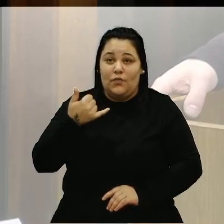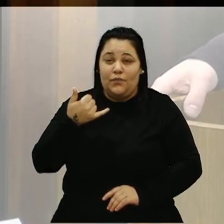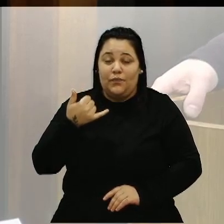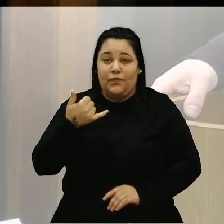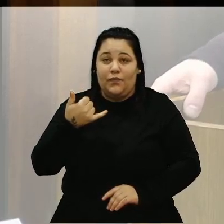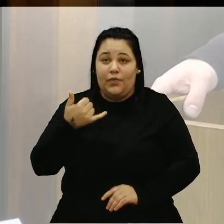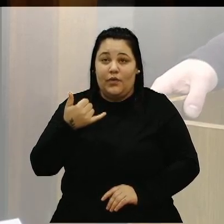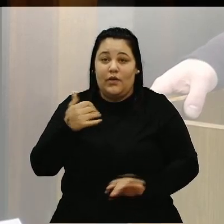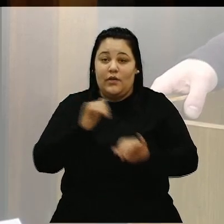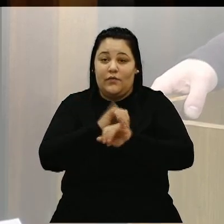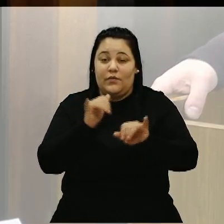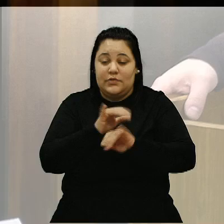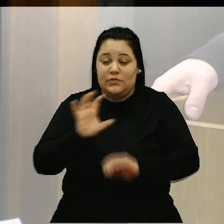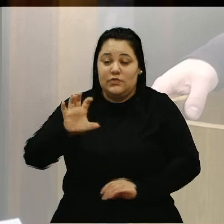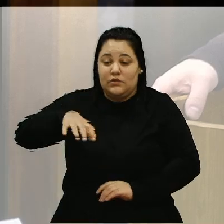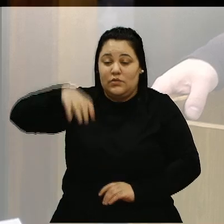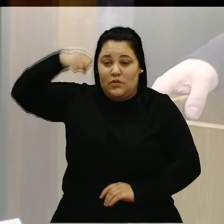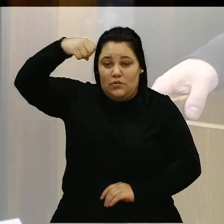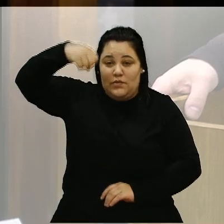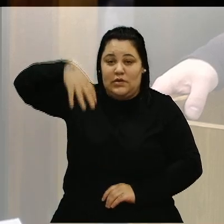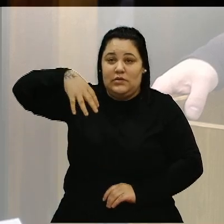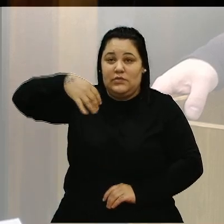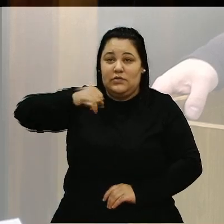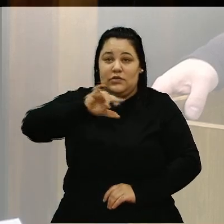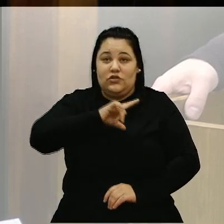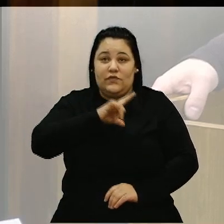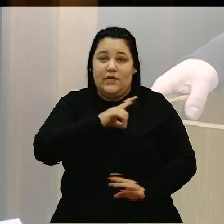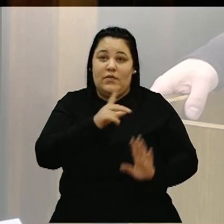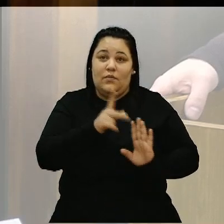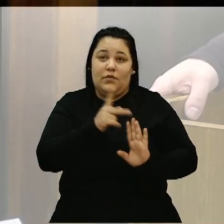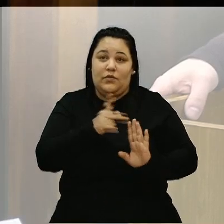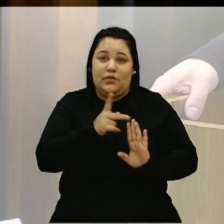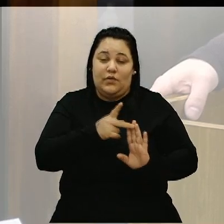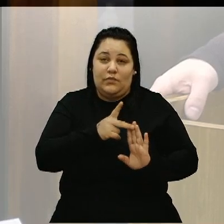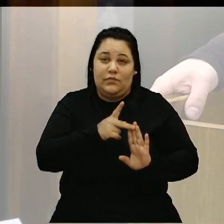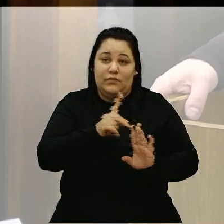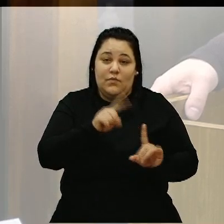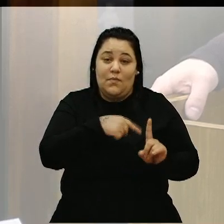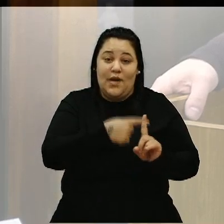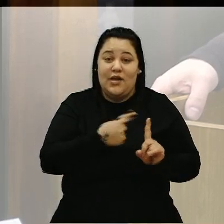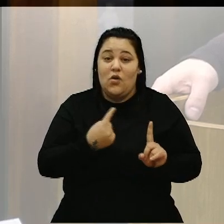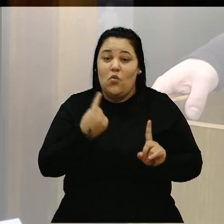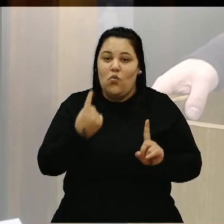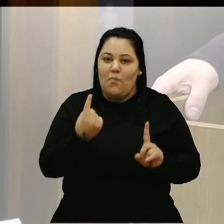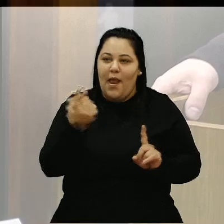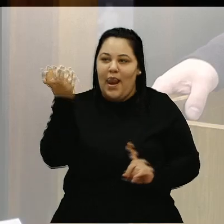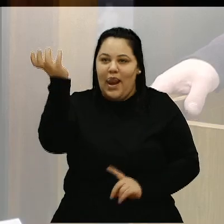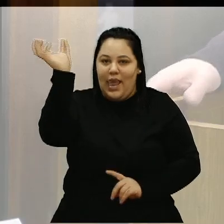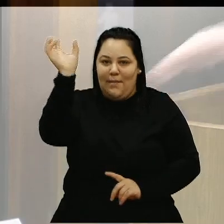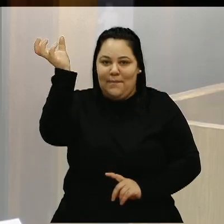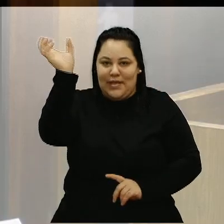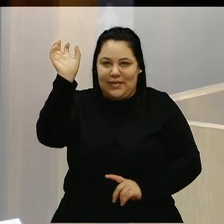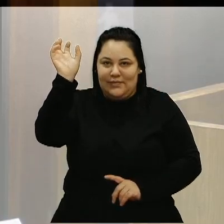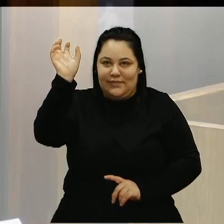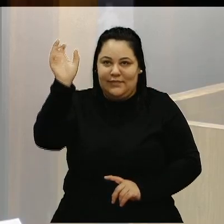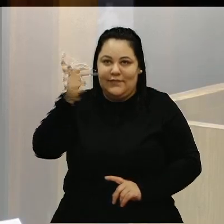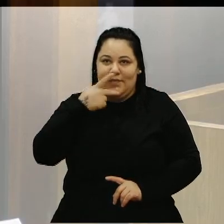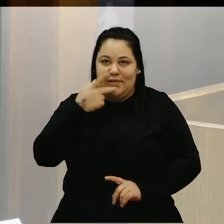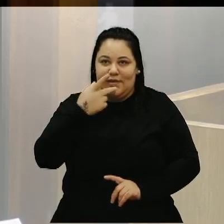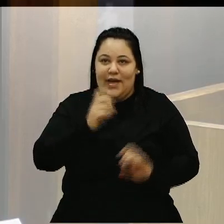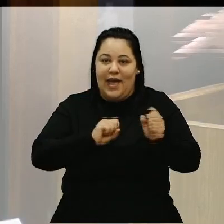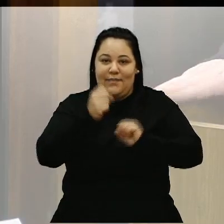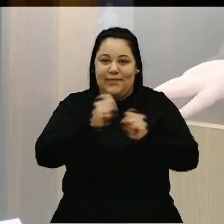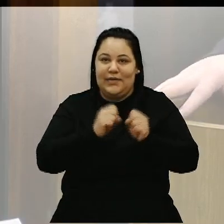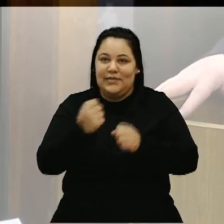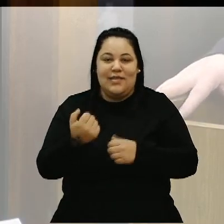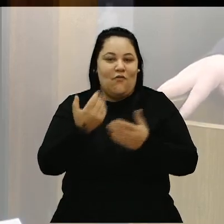iluminação, que se tiver um protocolo com mais de uma lâmpada mencionada, a empresa não dará